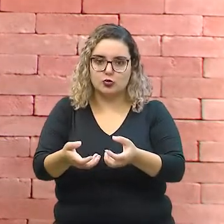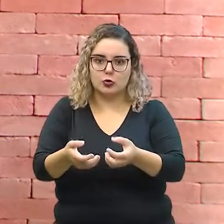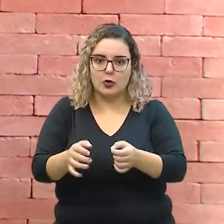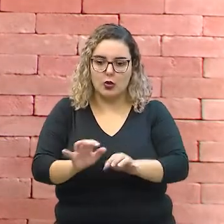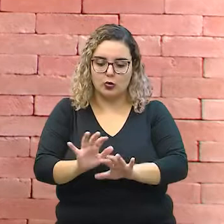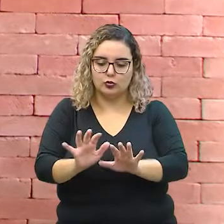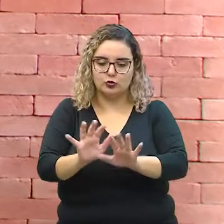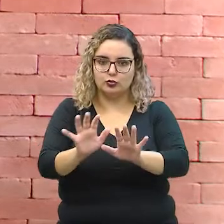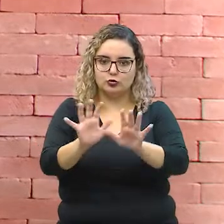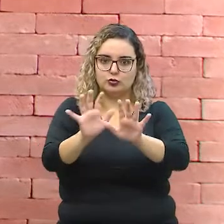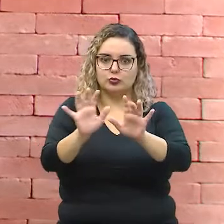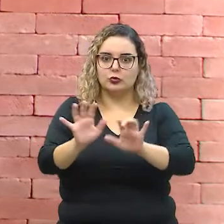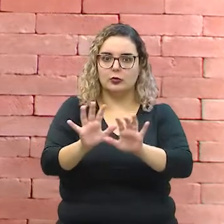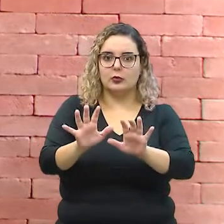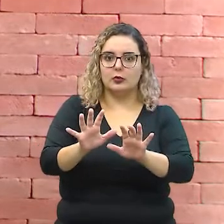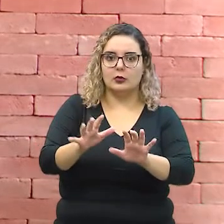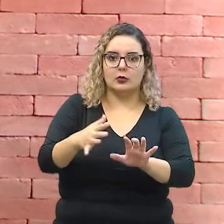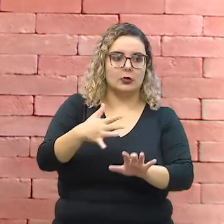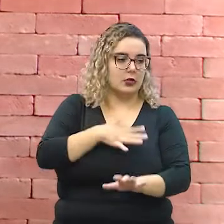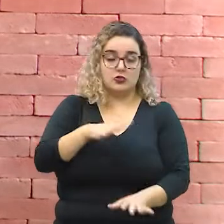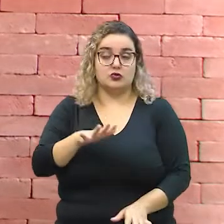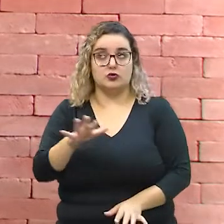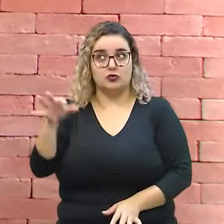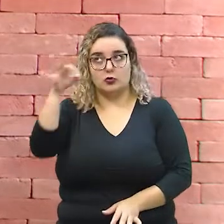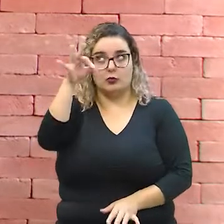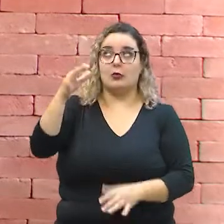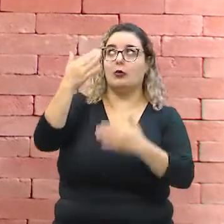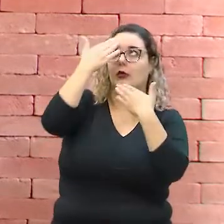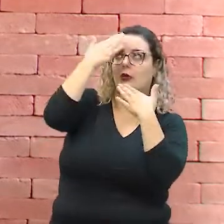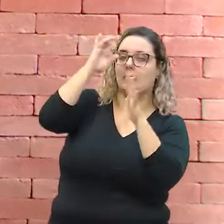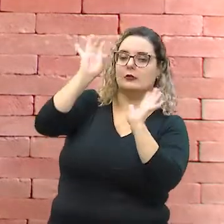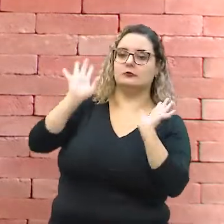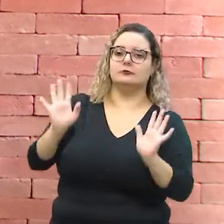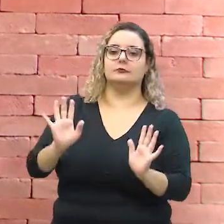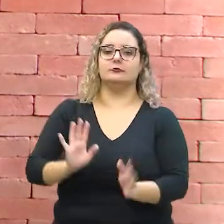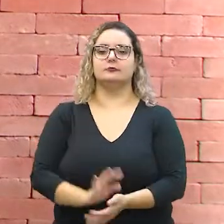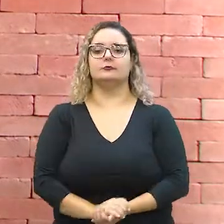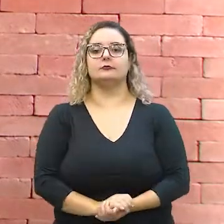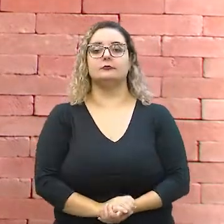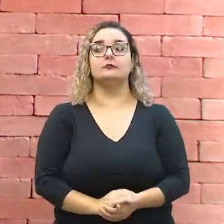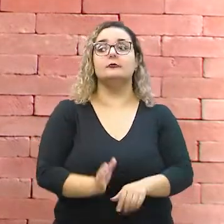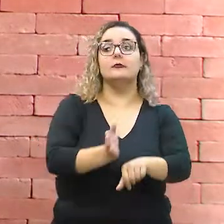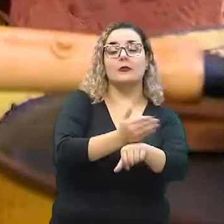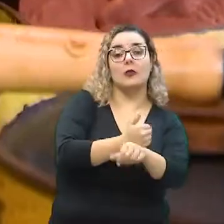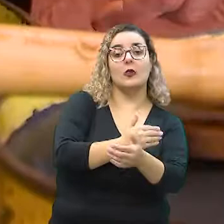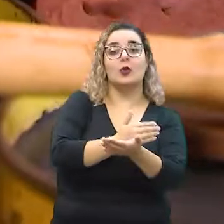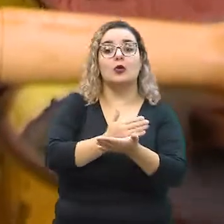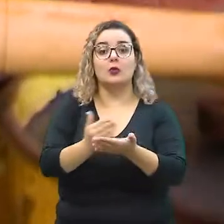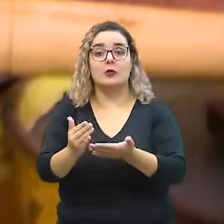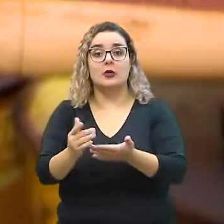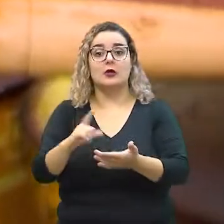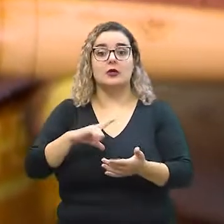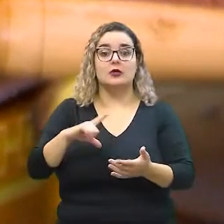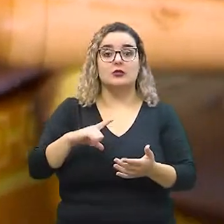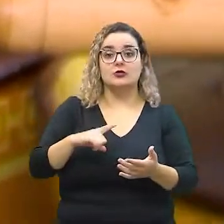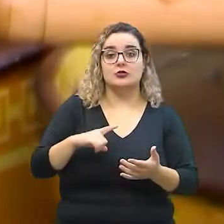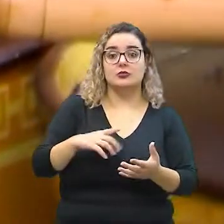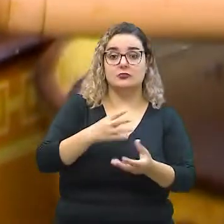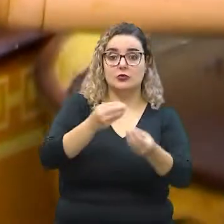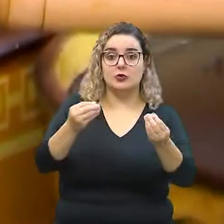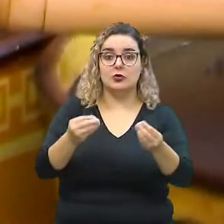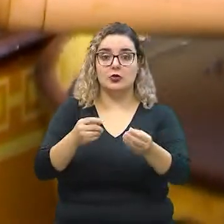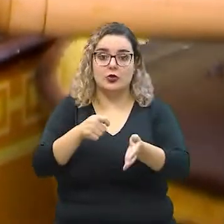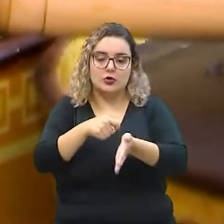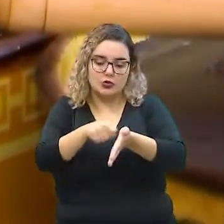essa fumacinha, que elas odeiam, graças a Deus. Olha só, antes da gente começar aqui a gravação tinha bastante, né? Mas